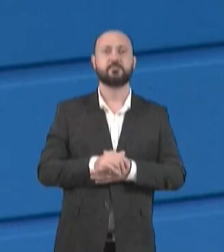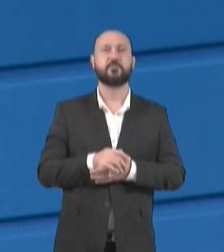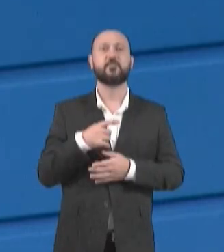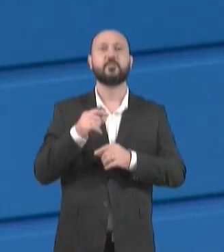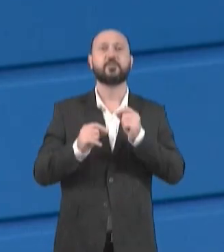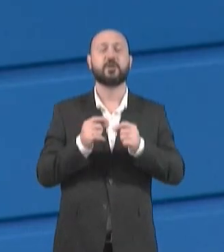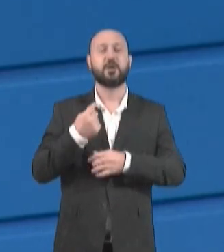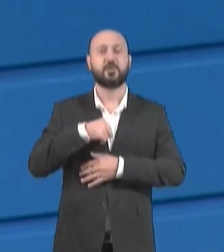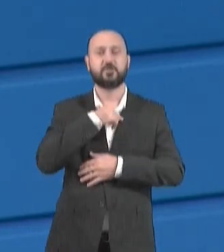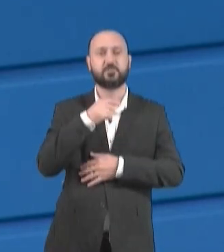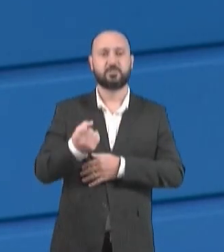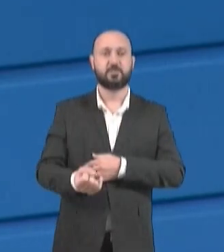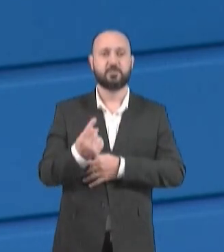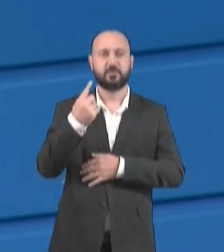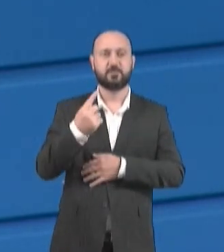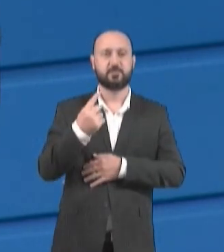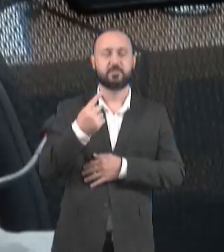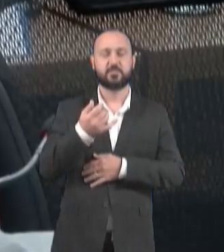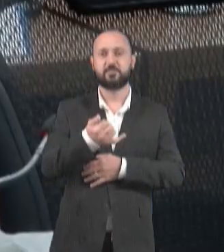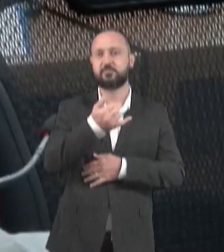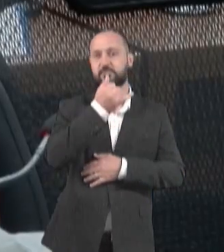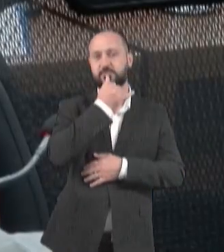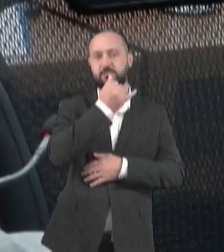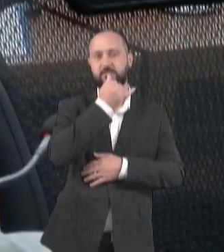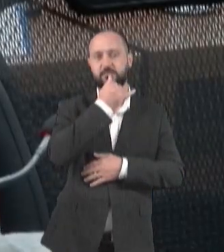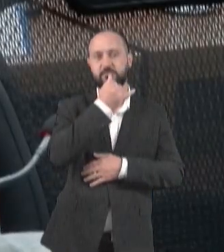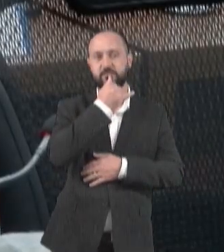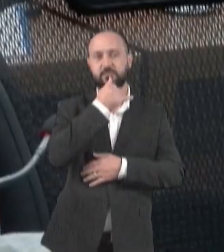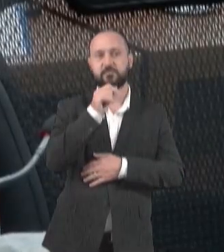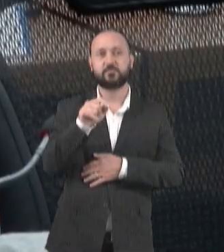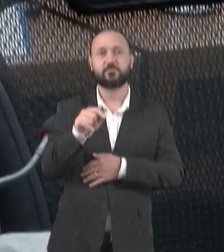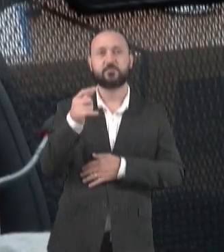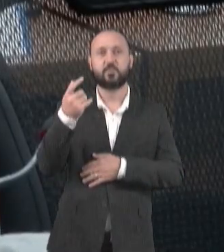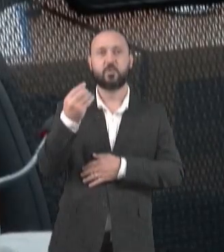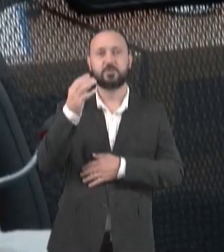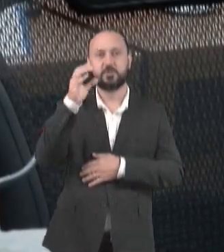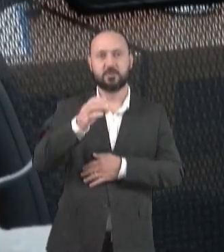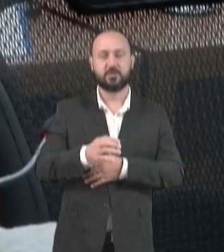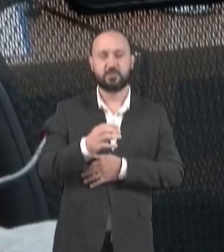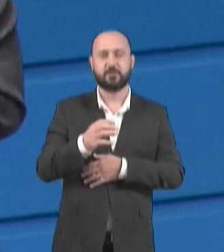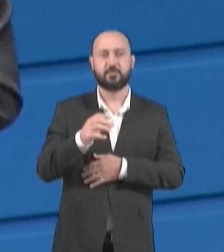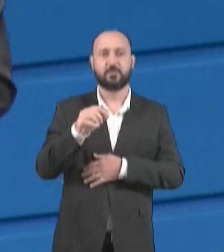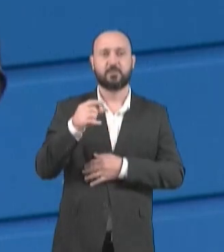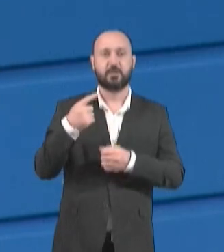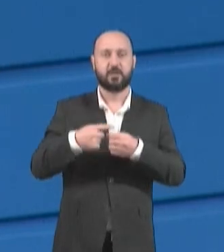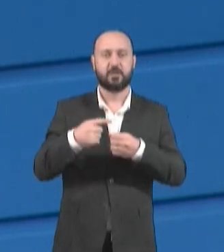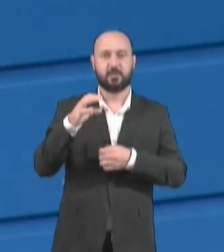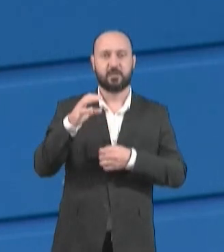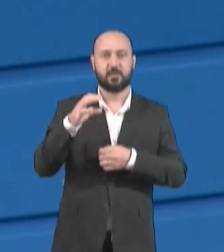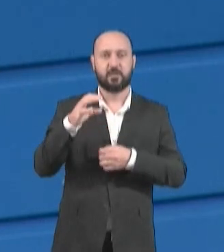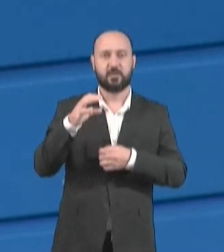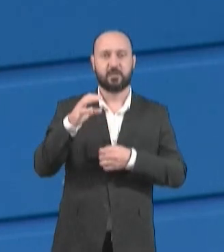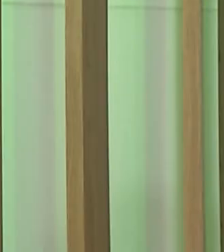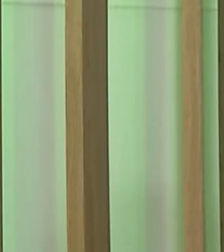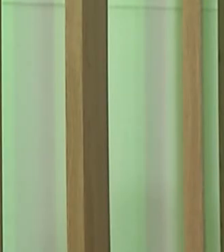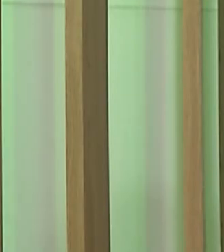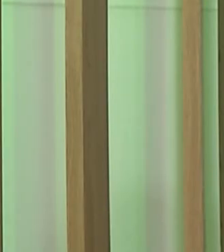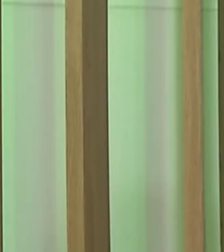Fica aqui a nossa indignação e a nossa tristeza por esse crime tão cruel na nossa querida Campo Grande.